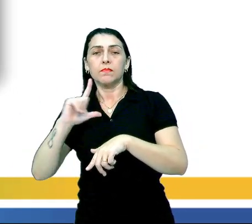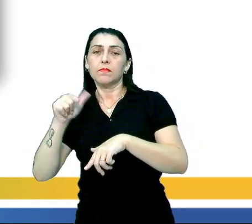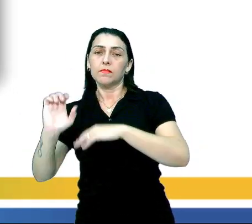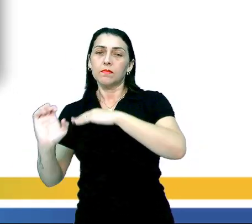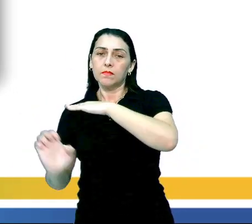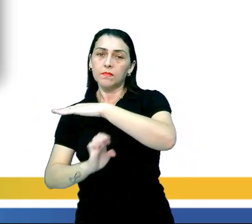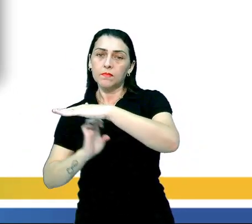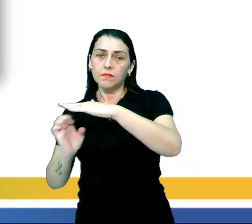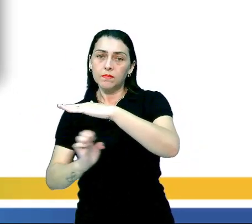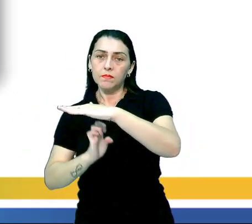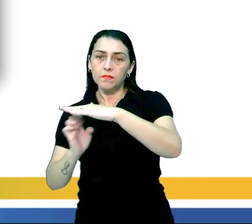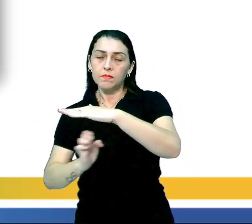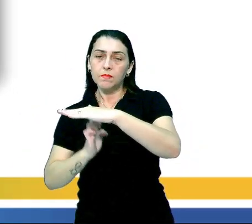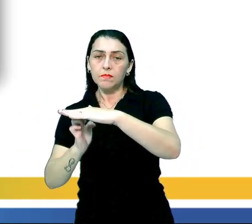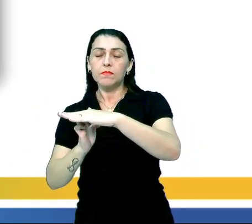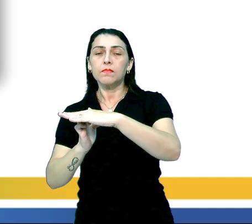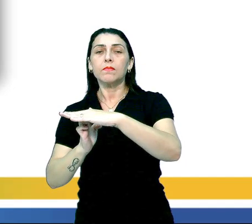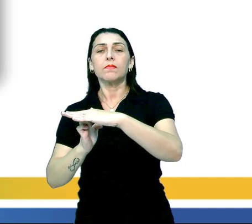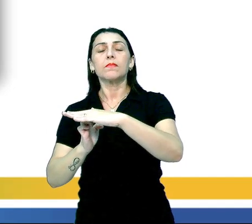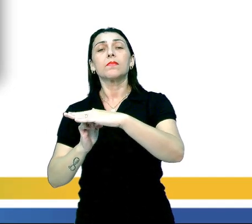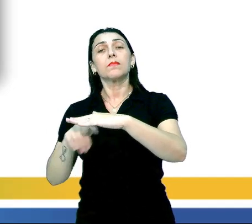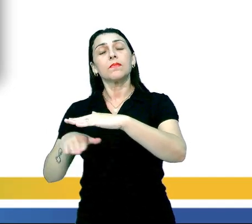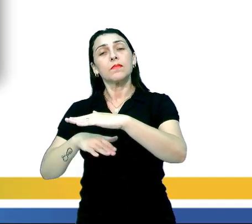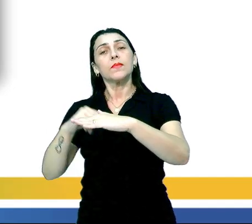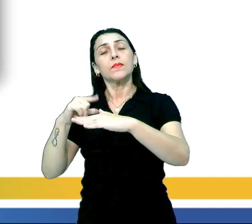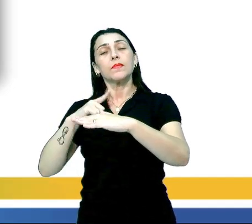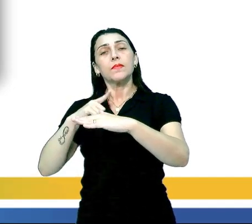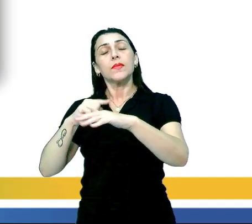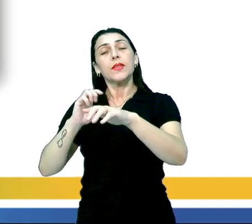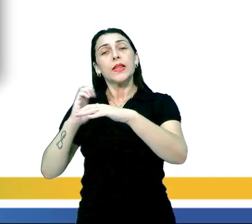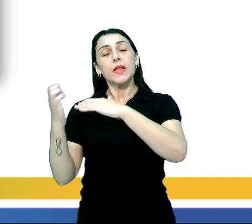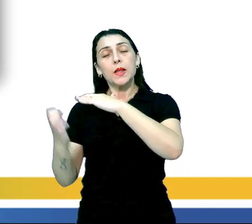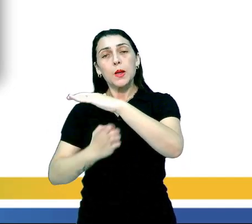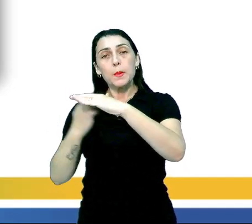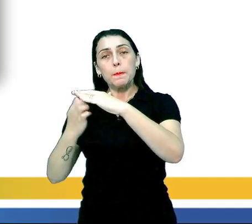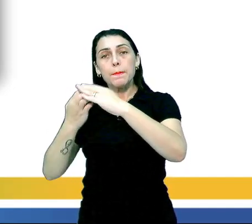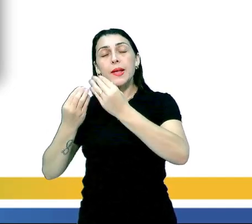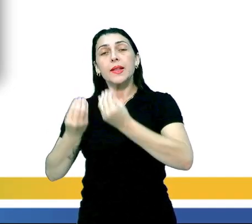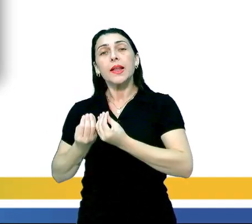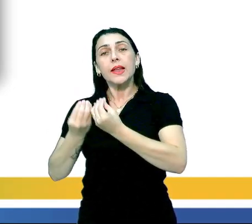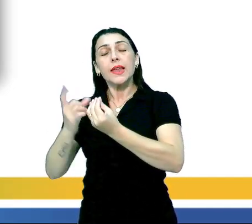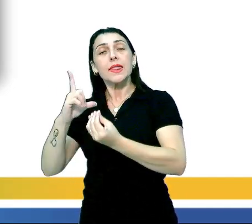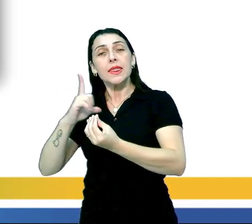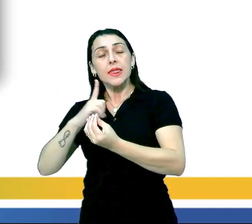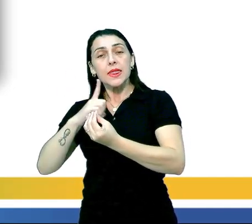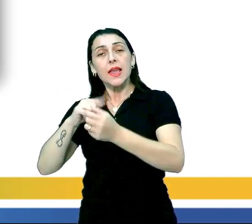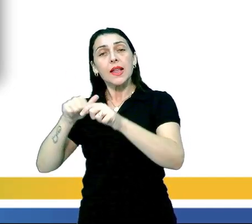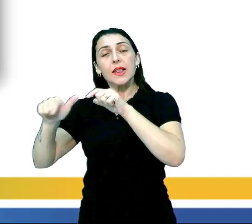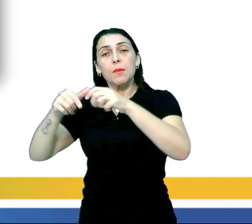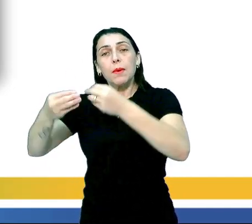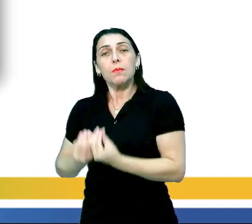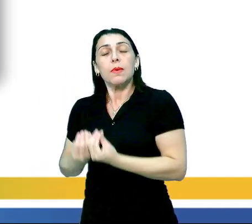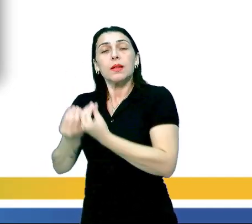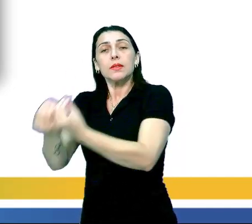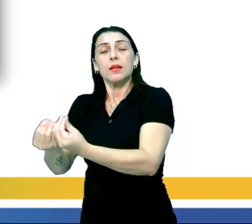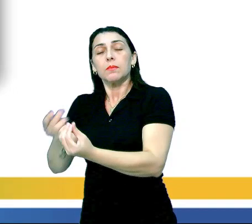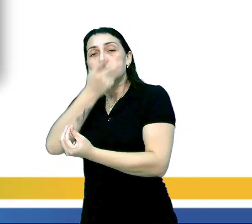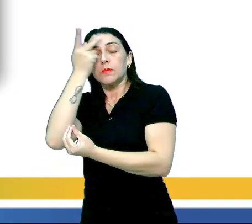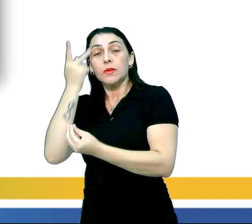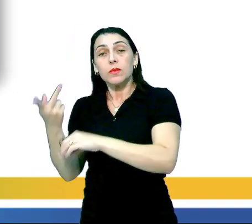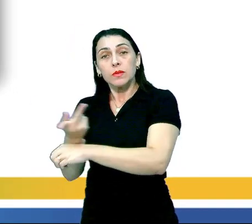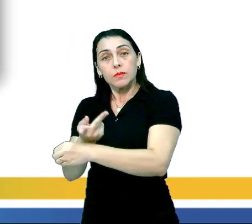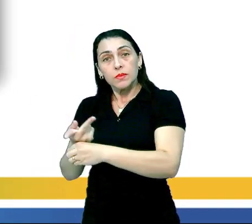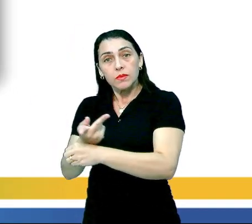outra empresa que abaixo nós temos aí a legenda, empresa prestadora de serviços.